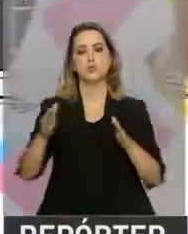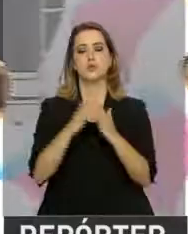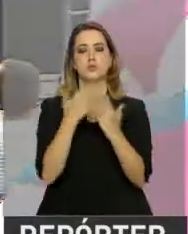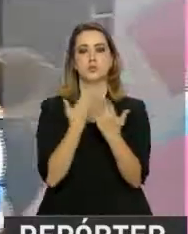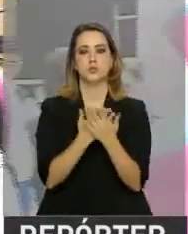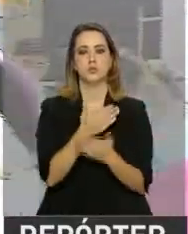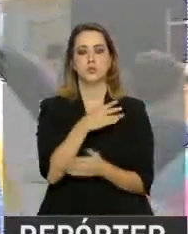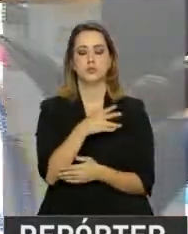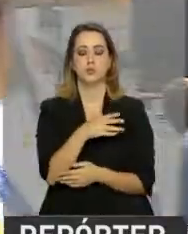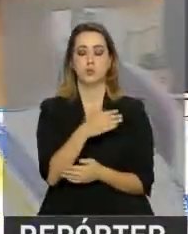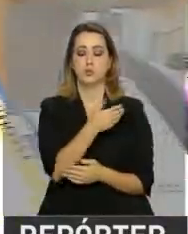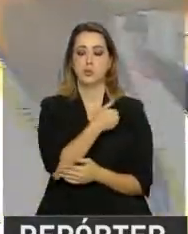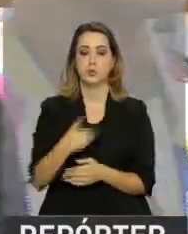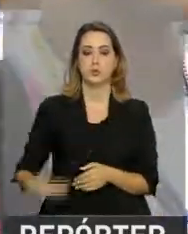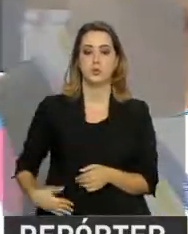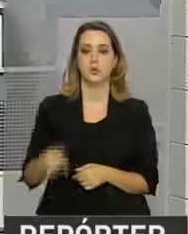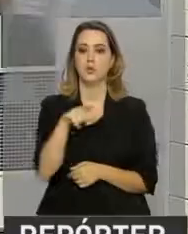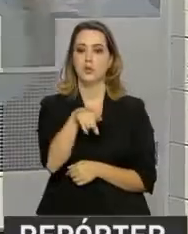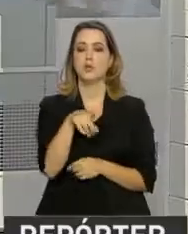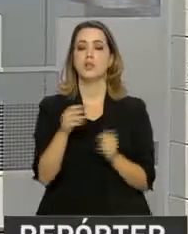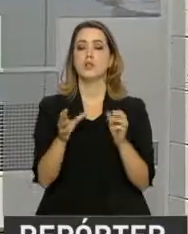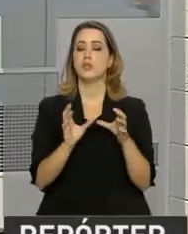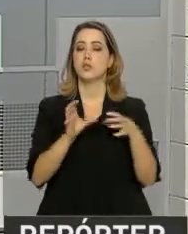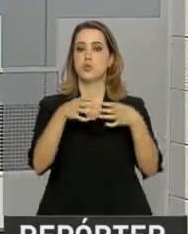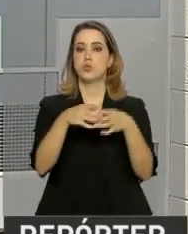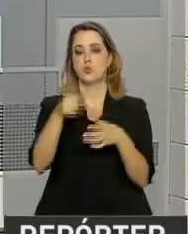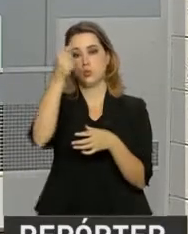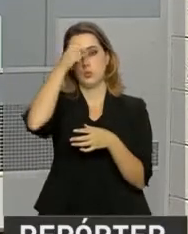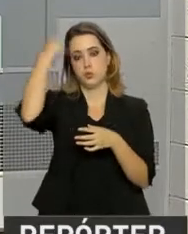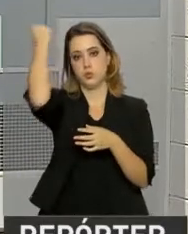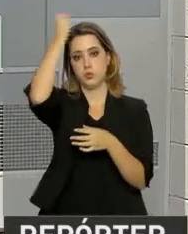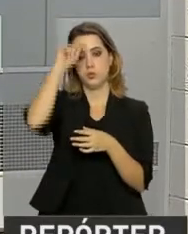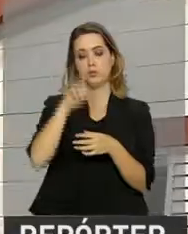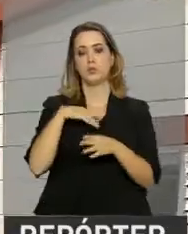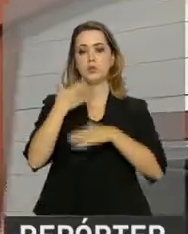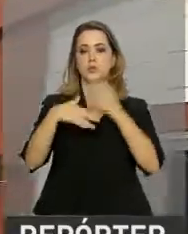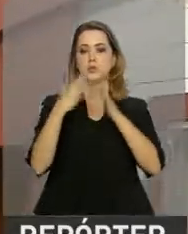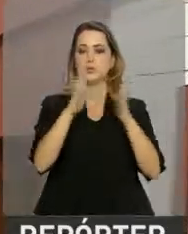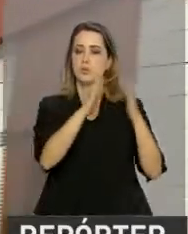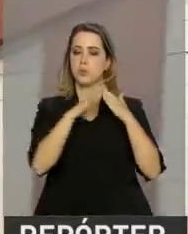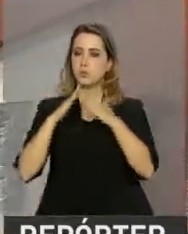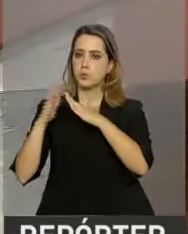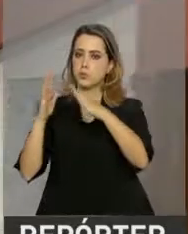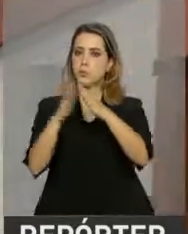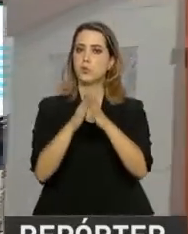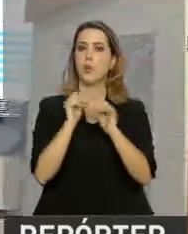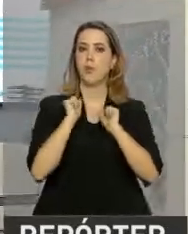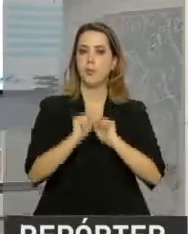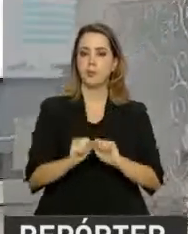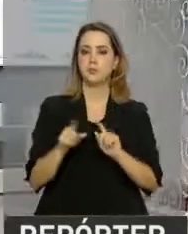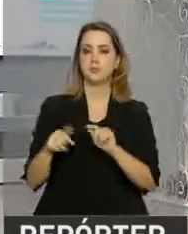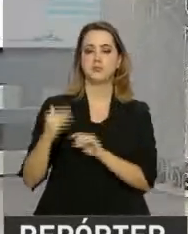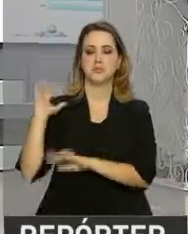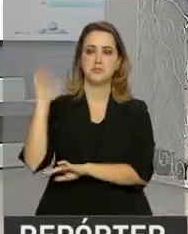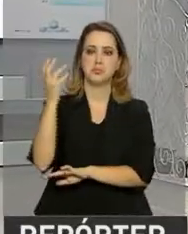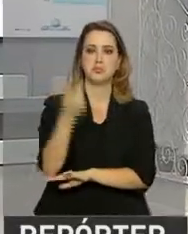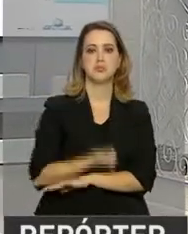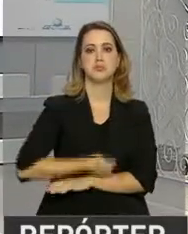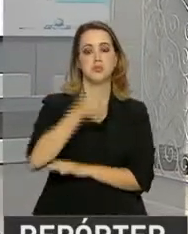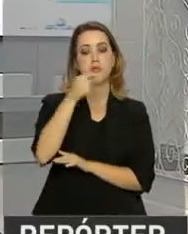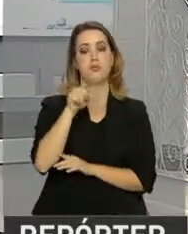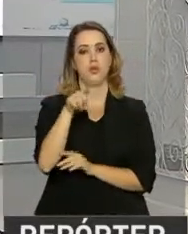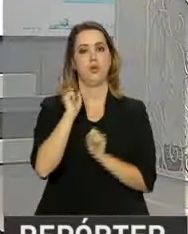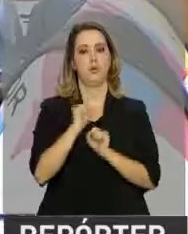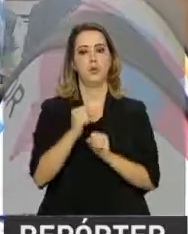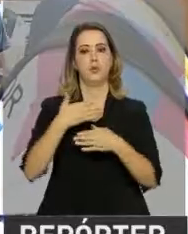grupo de vila velha no espírito santo e desenvolveu uma casa sustentável com 40 metros quadrados o imóvel pode